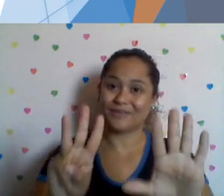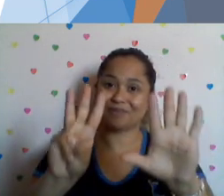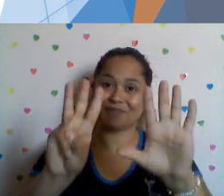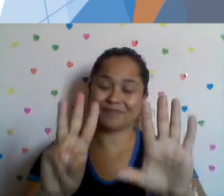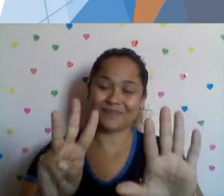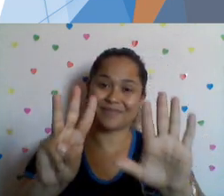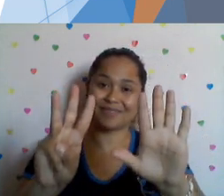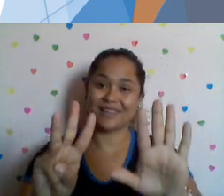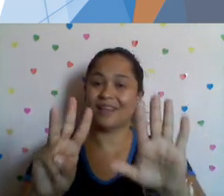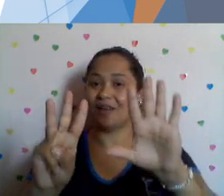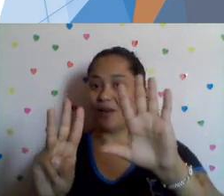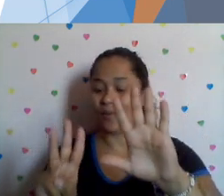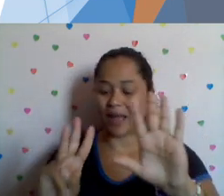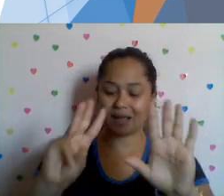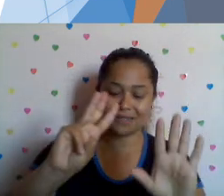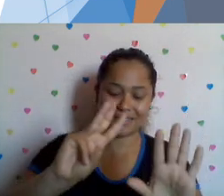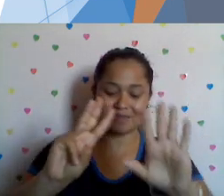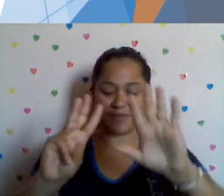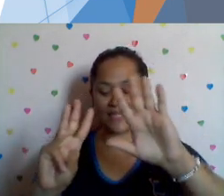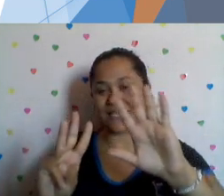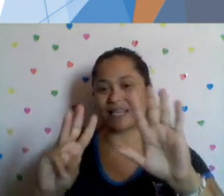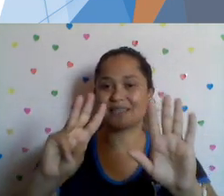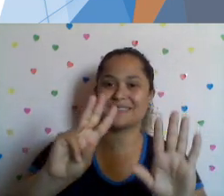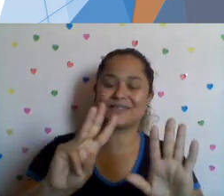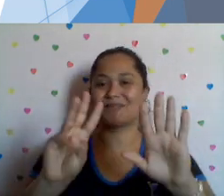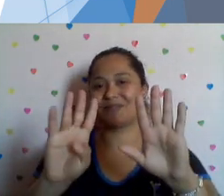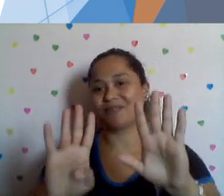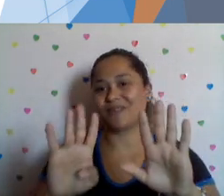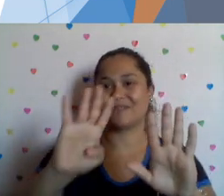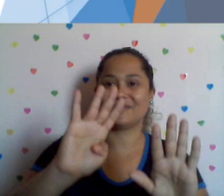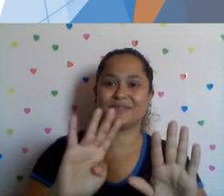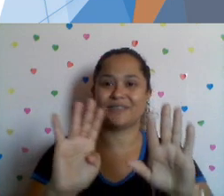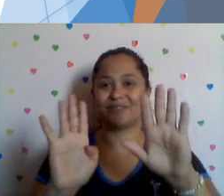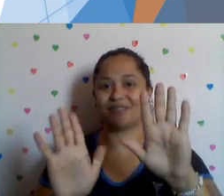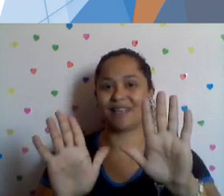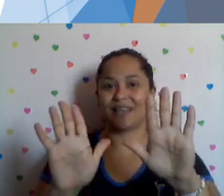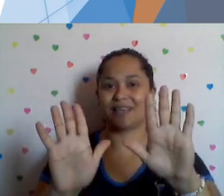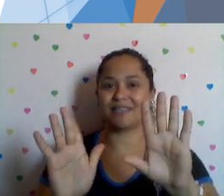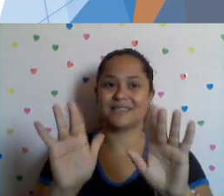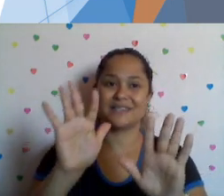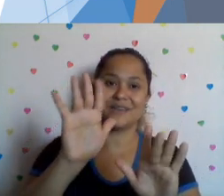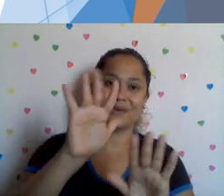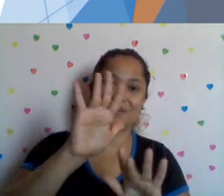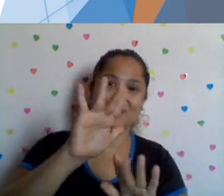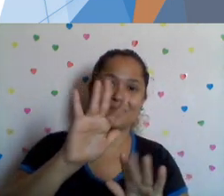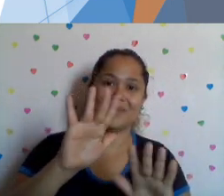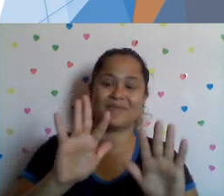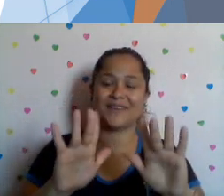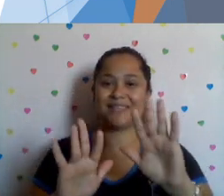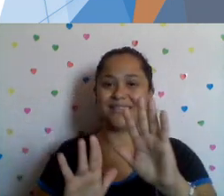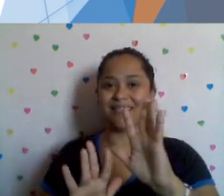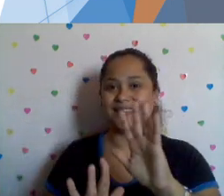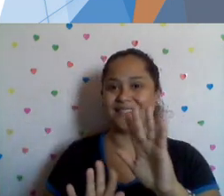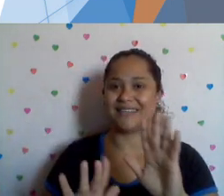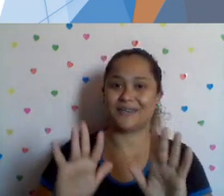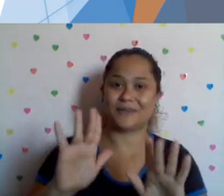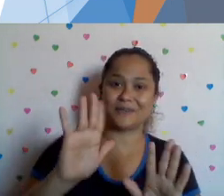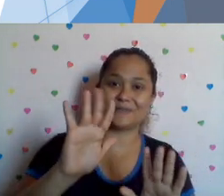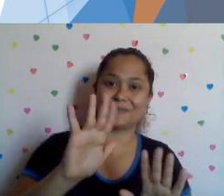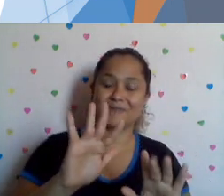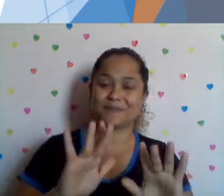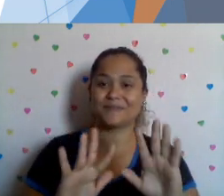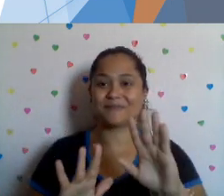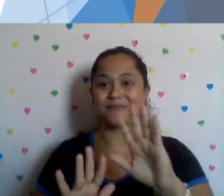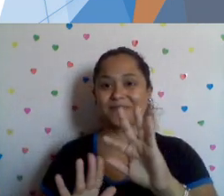oito os óculos de André, quase esqueço do nove e do dez. Mamma mia,